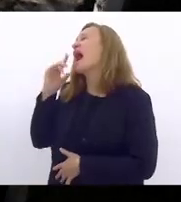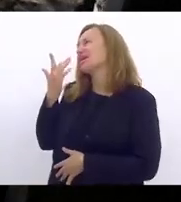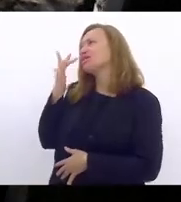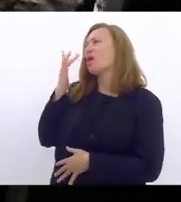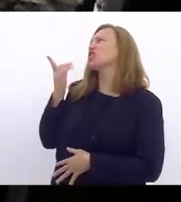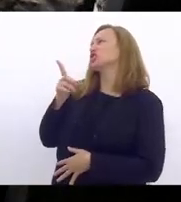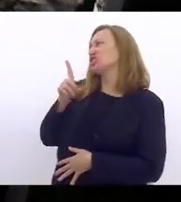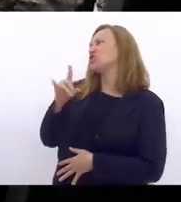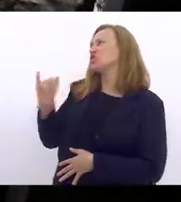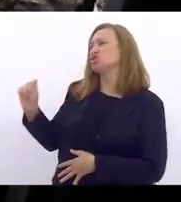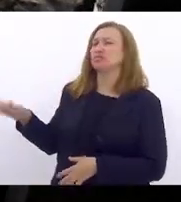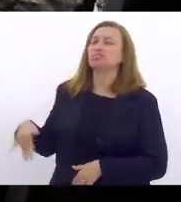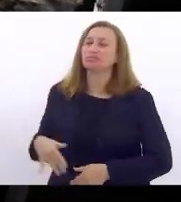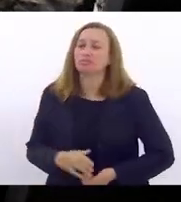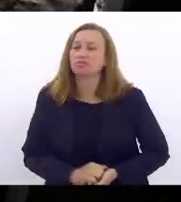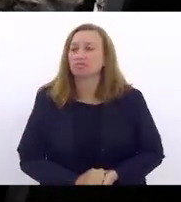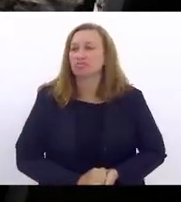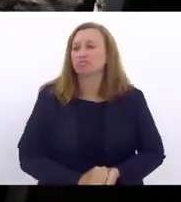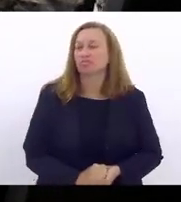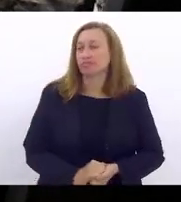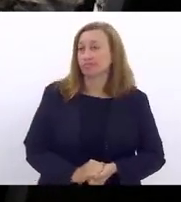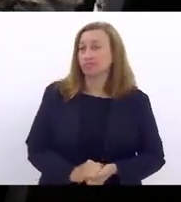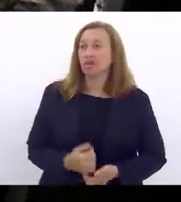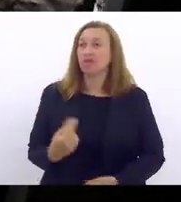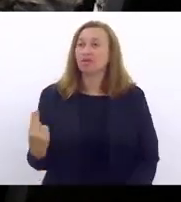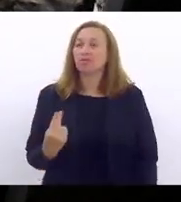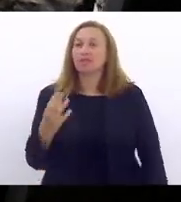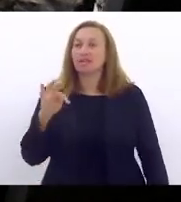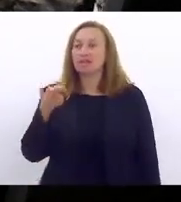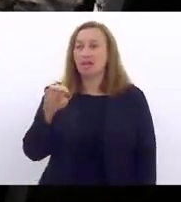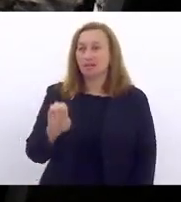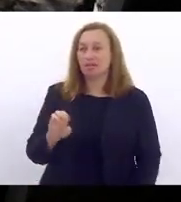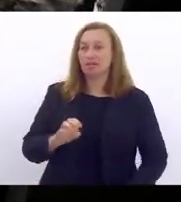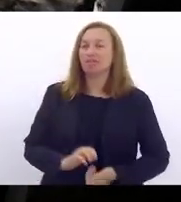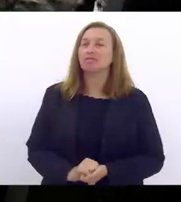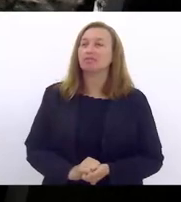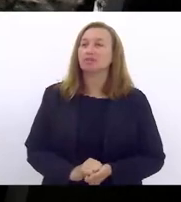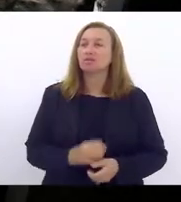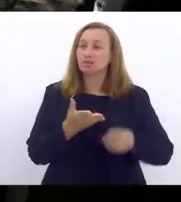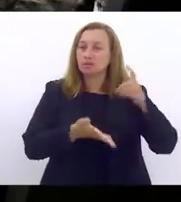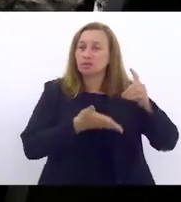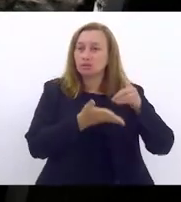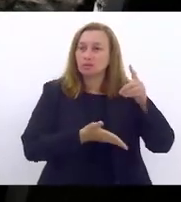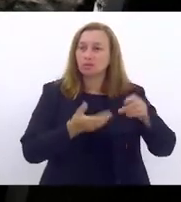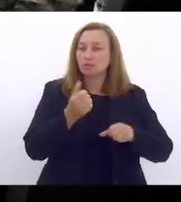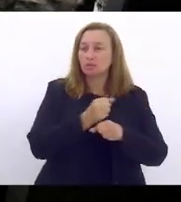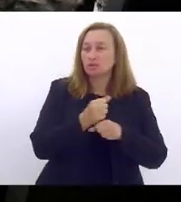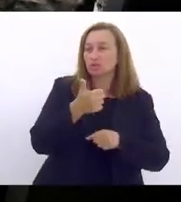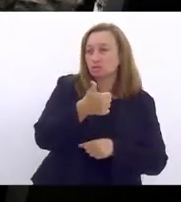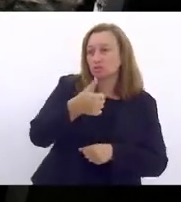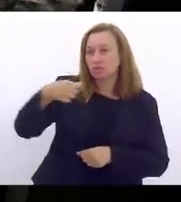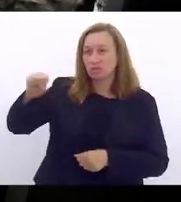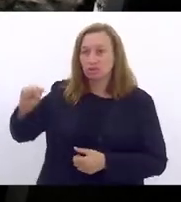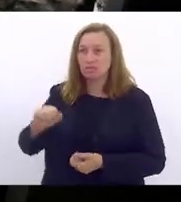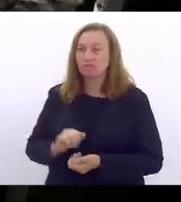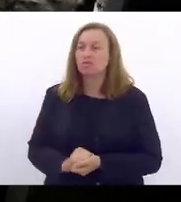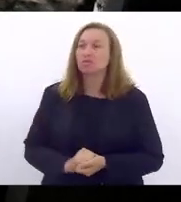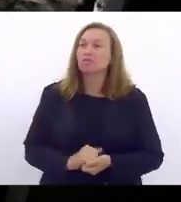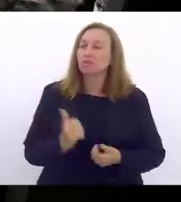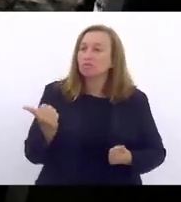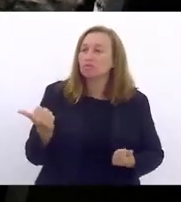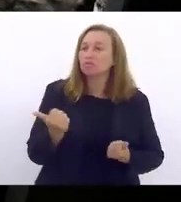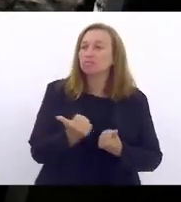dia. Eu me chamo Tarciane Ornelas. Sou doula desde 2018, estou